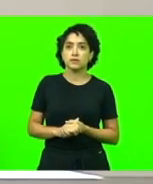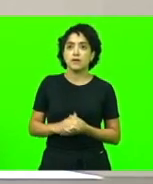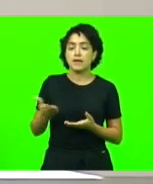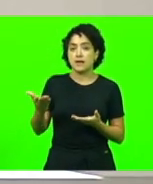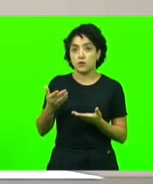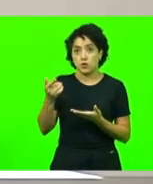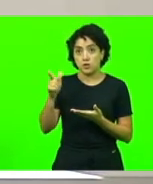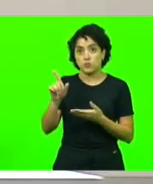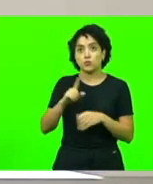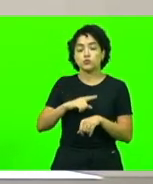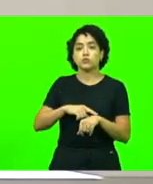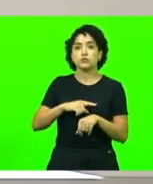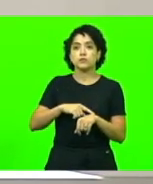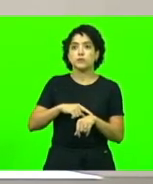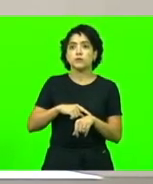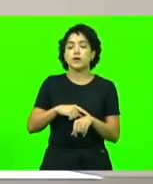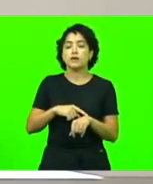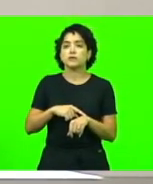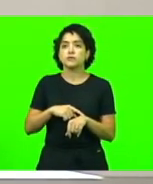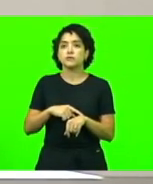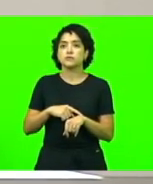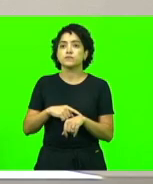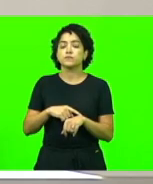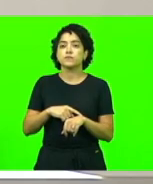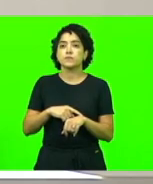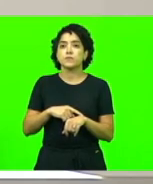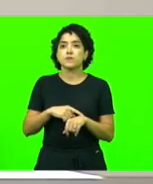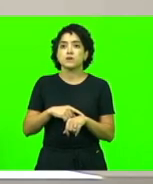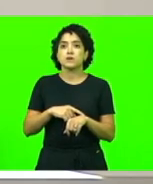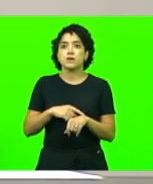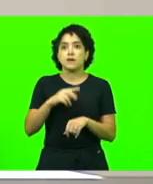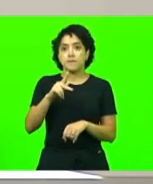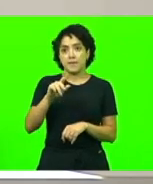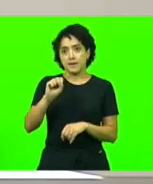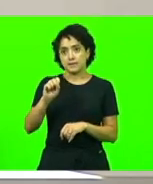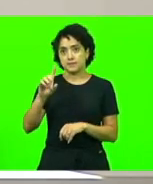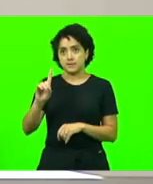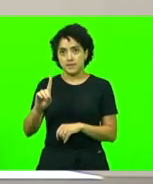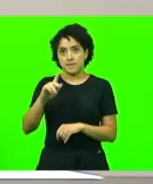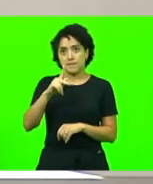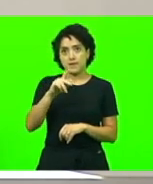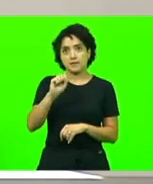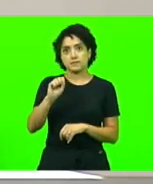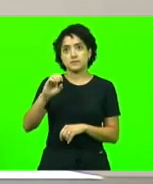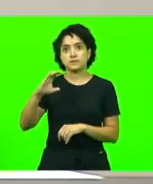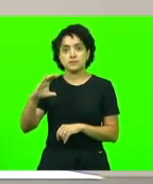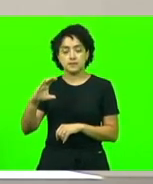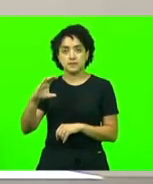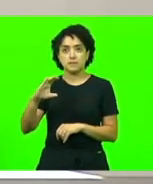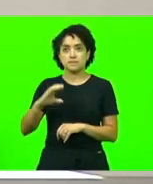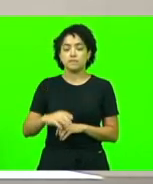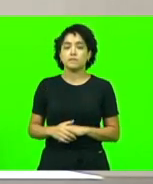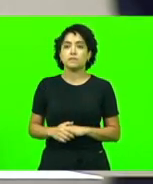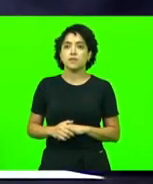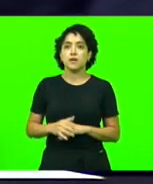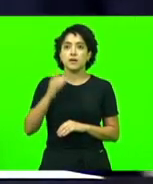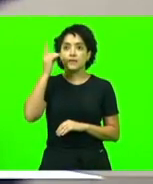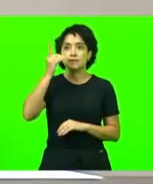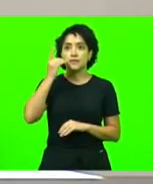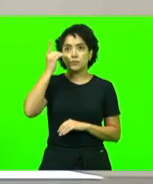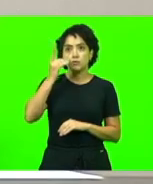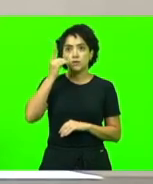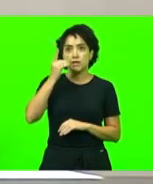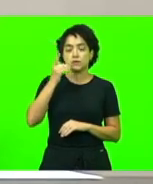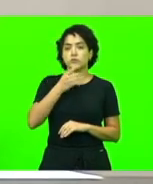próximo orário pertence ao PSD, PSC, com a palavra deputado